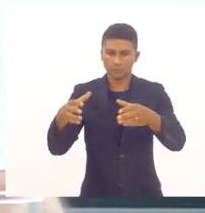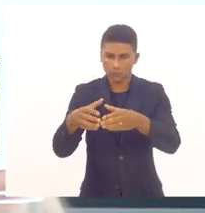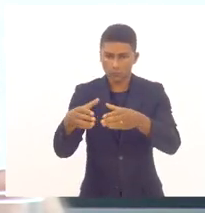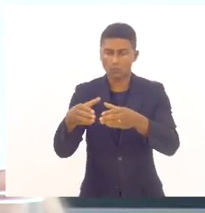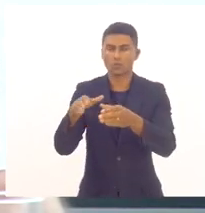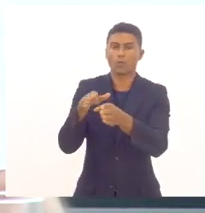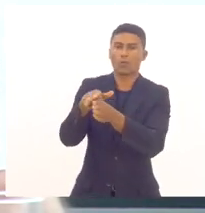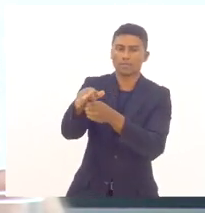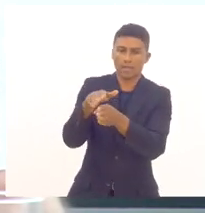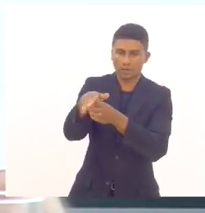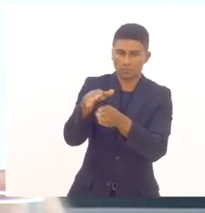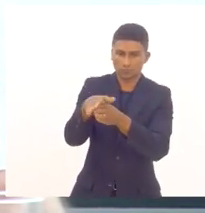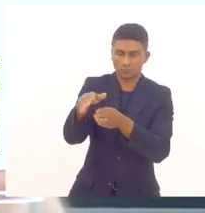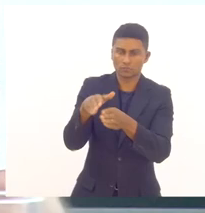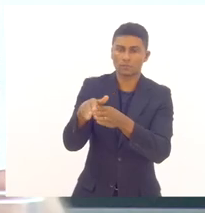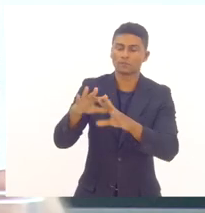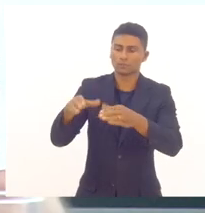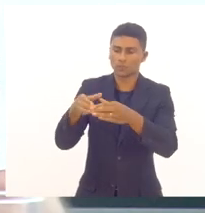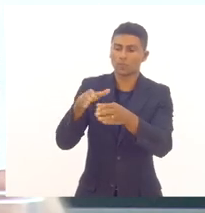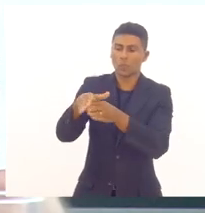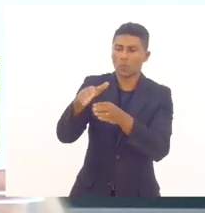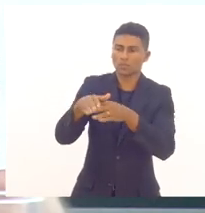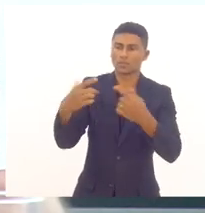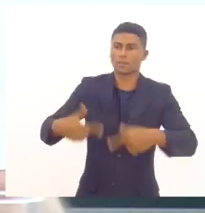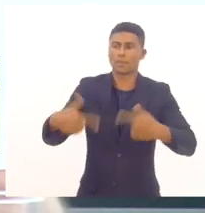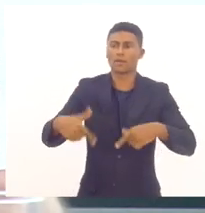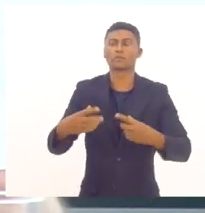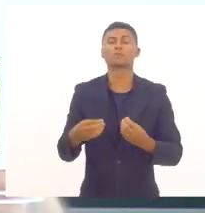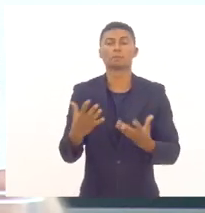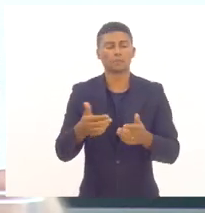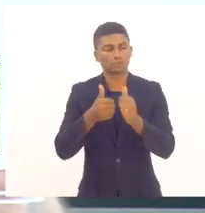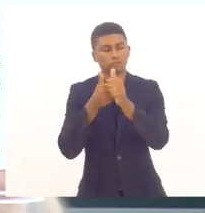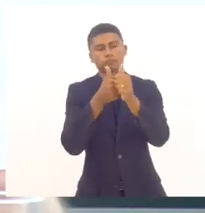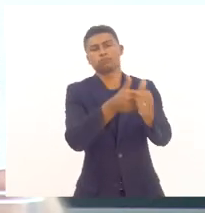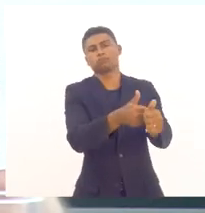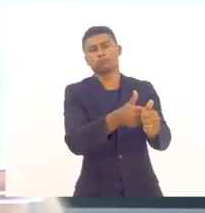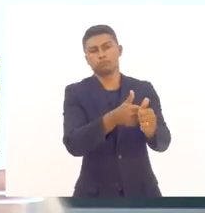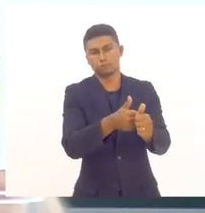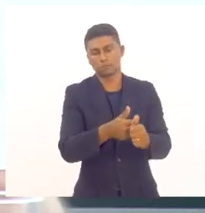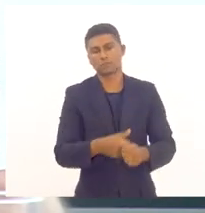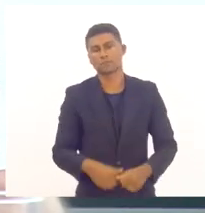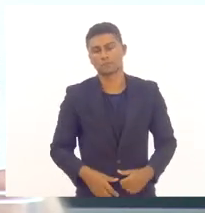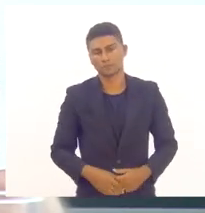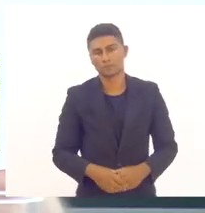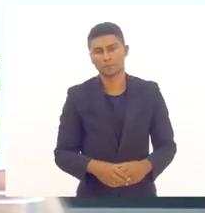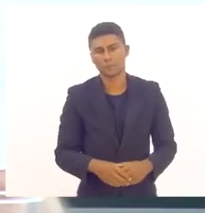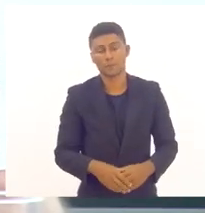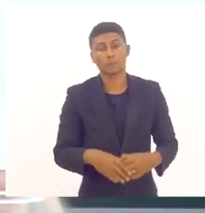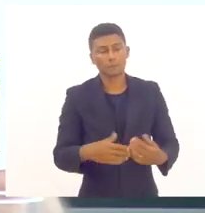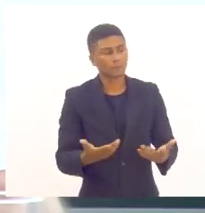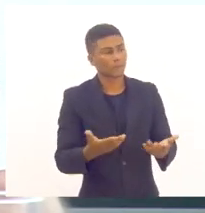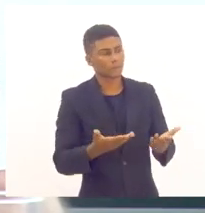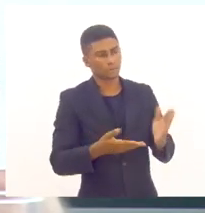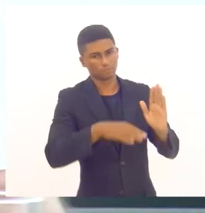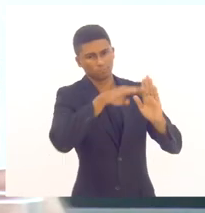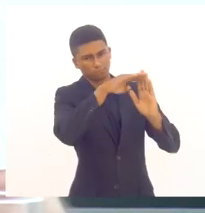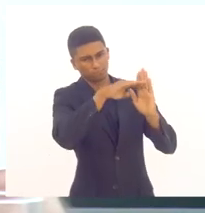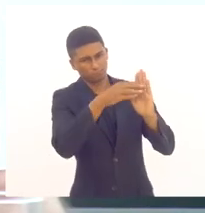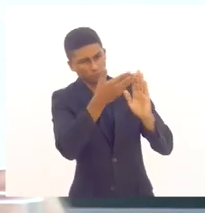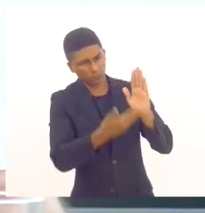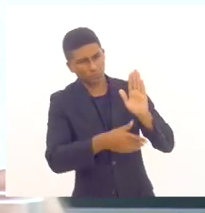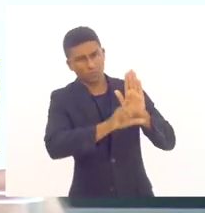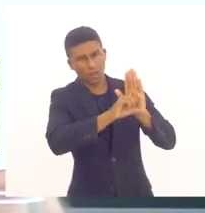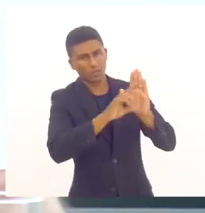trabalho, conselho esse de acompanhamento de tudo aquilo que seria implementado por essa